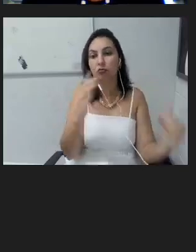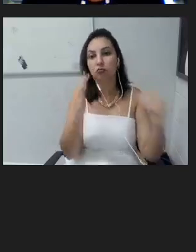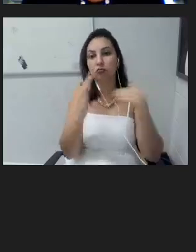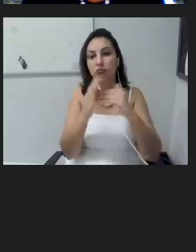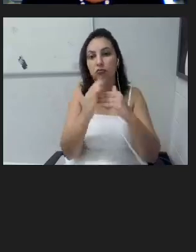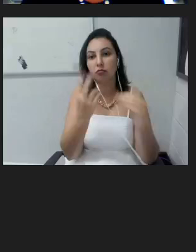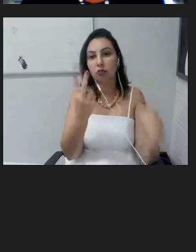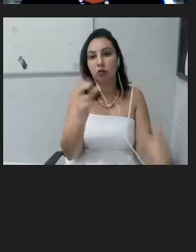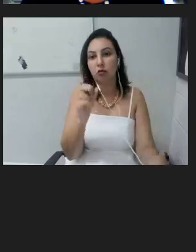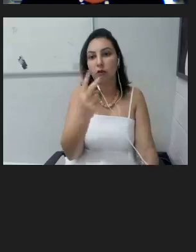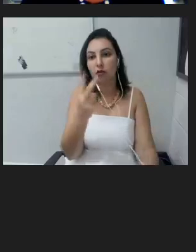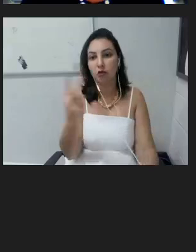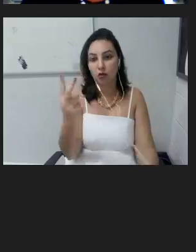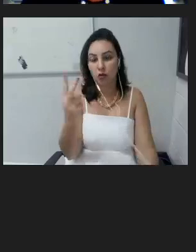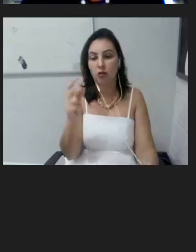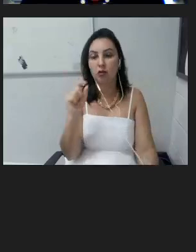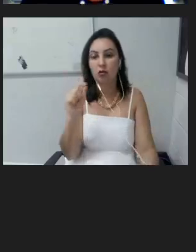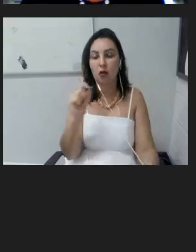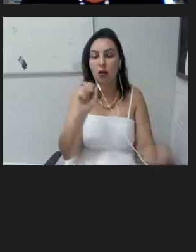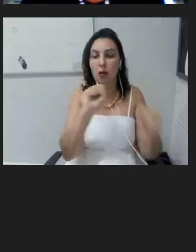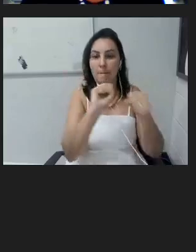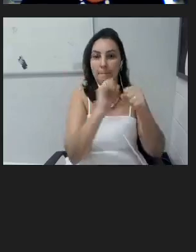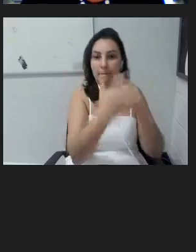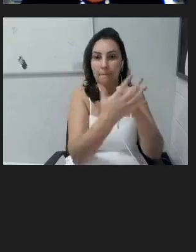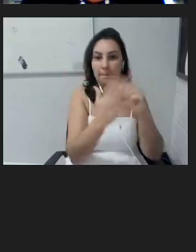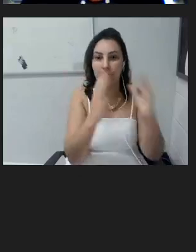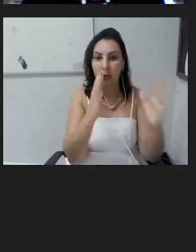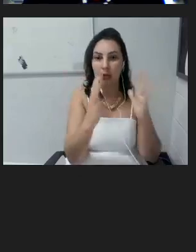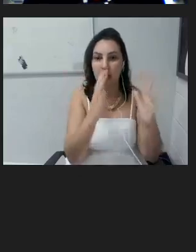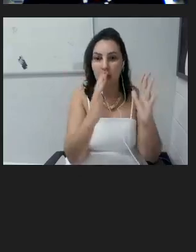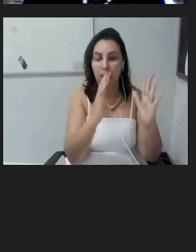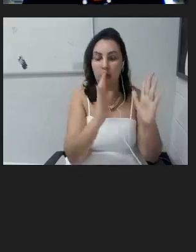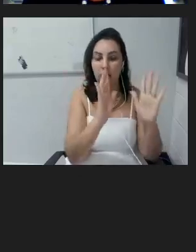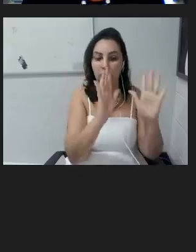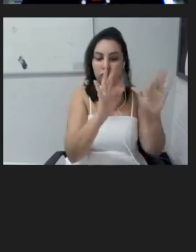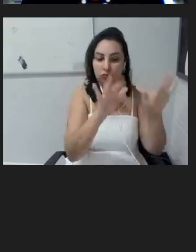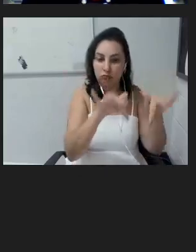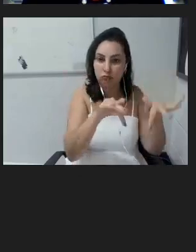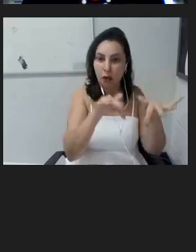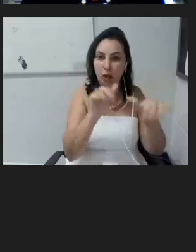e reorganizando nossas vidas, não mais